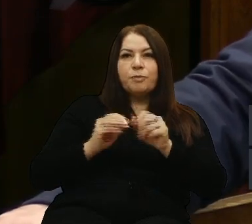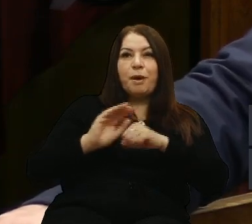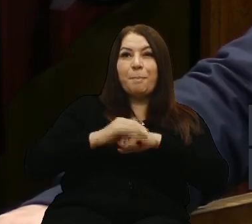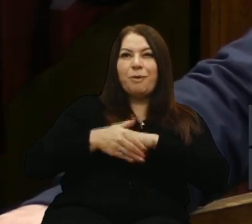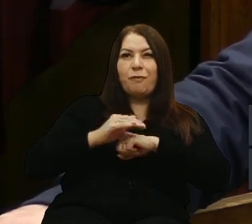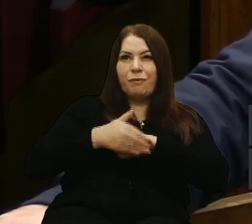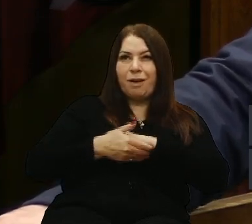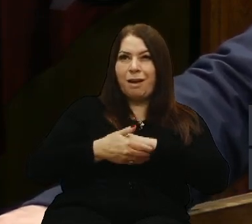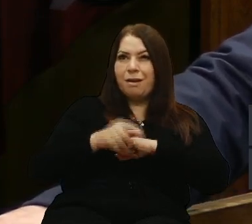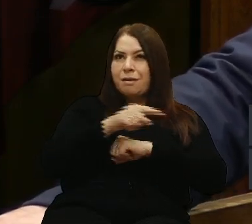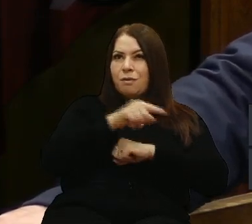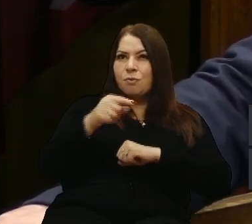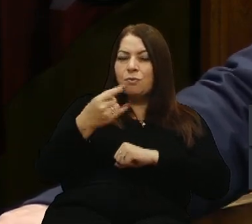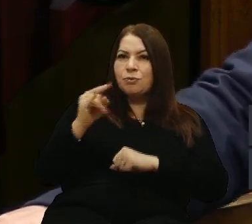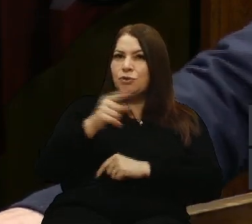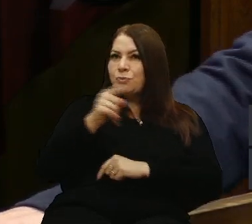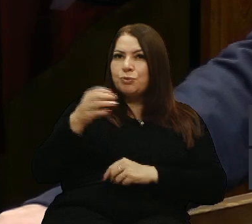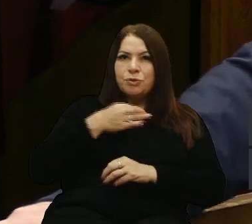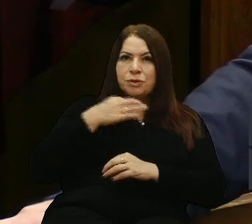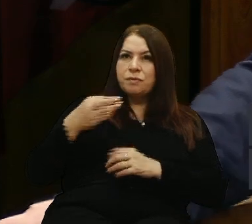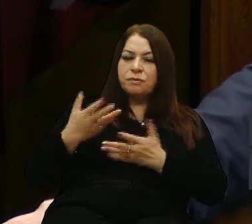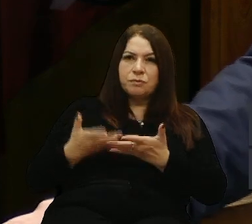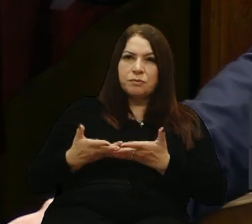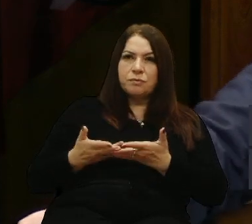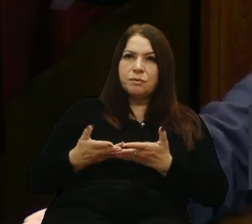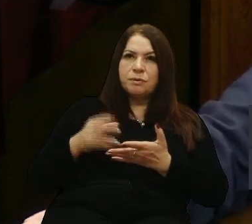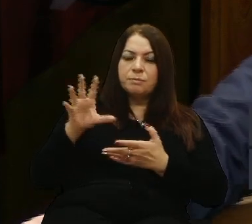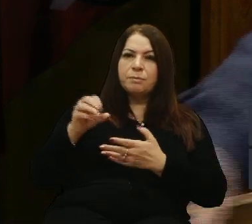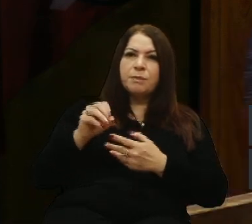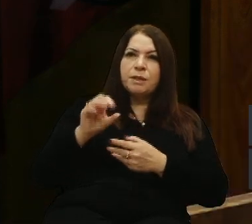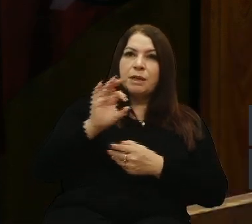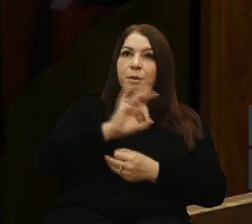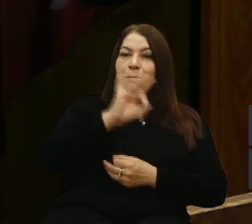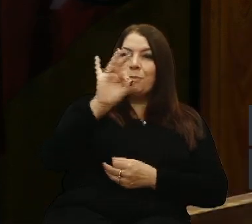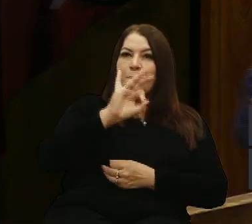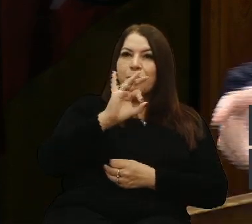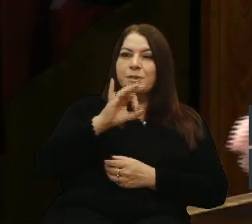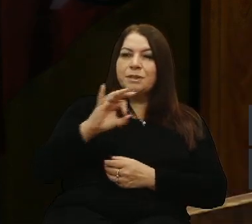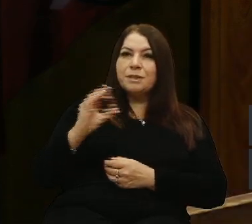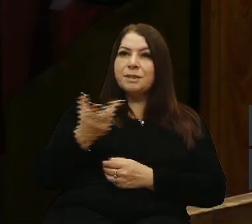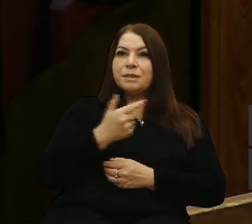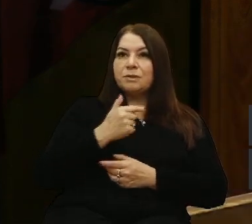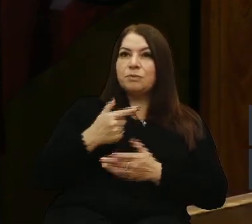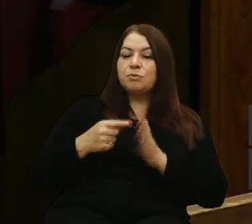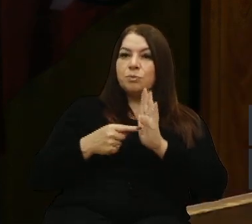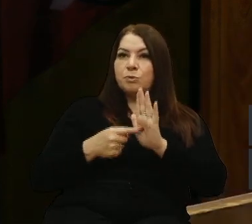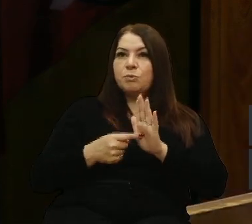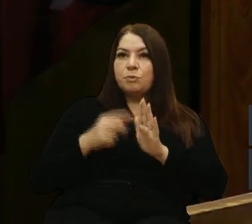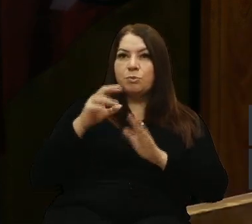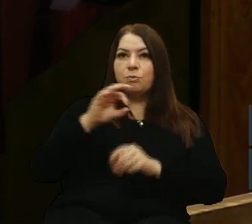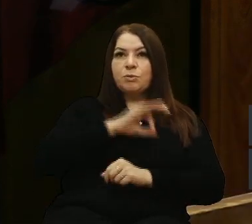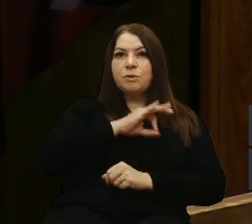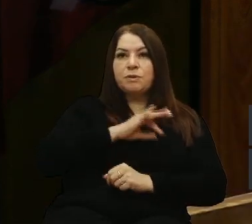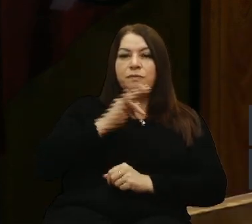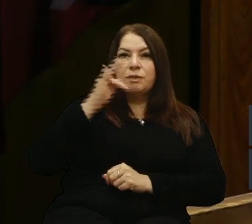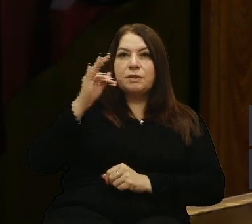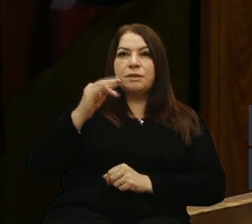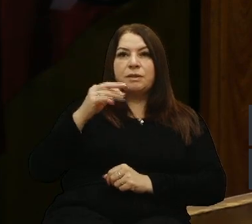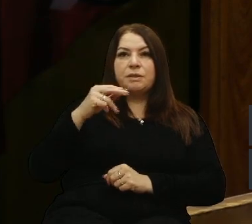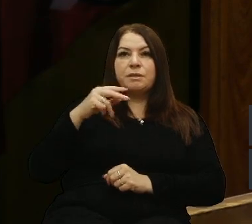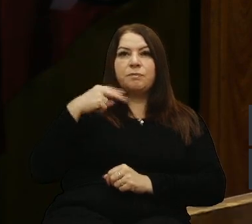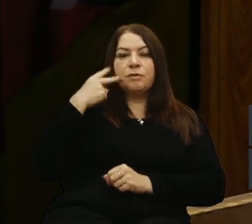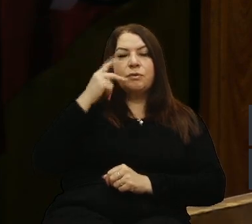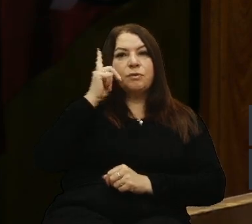trágicos na última sessão aqui, vereador Lucas. E que se a gente fosse pegar uma proporcionalidade das redes apresentadas pela Polícia Federal e pelo vereador Lucas, pelo